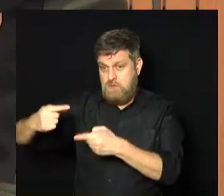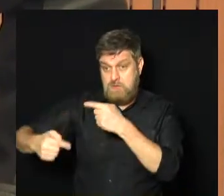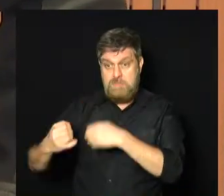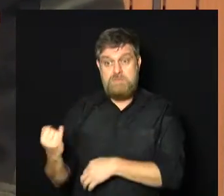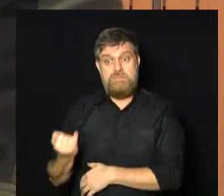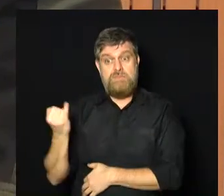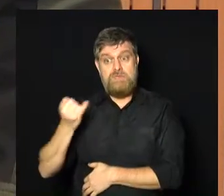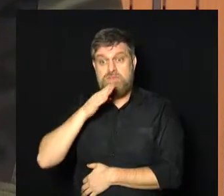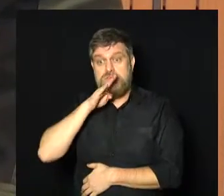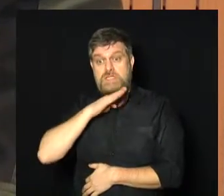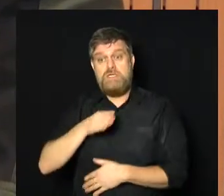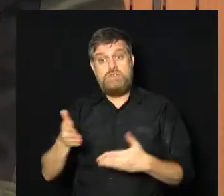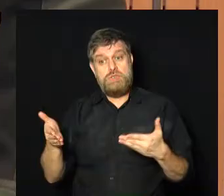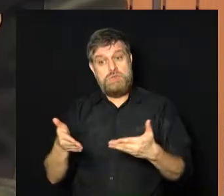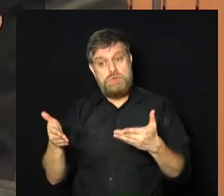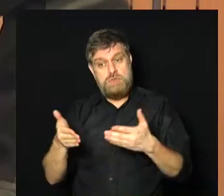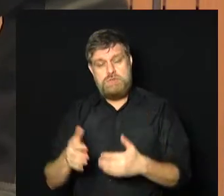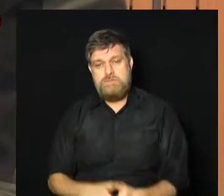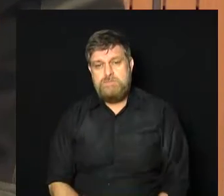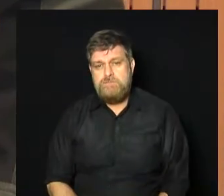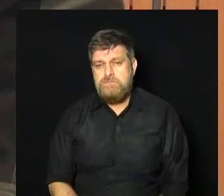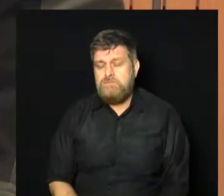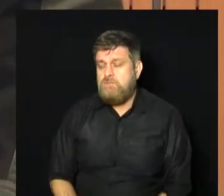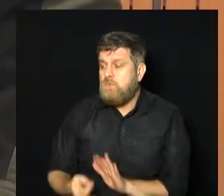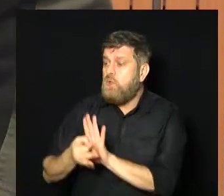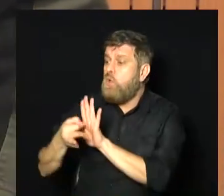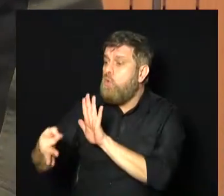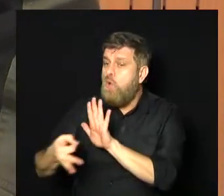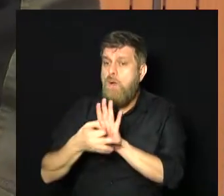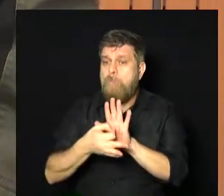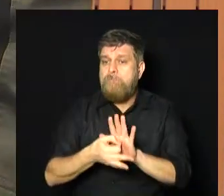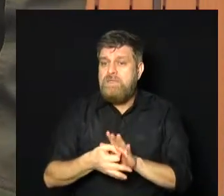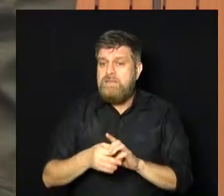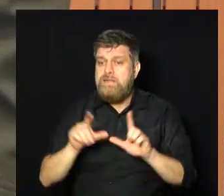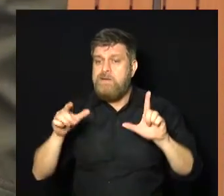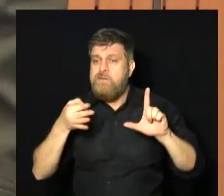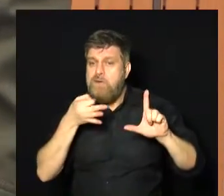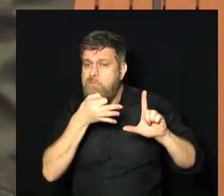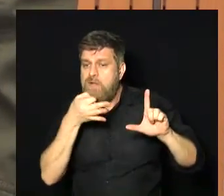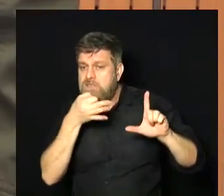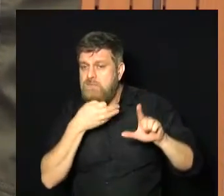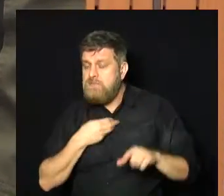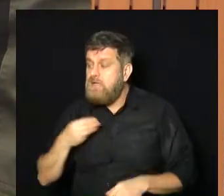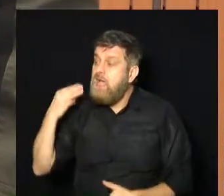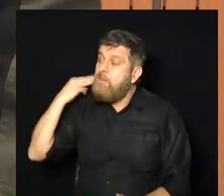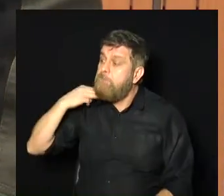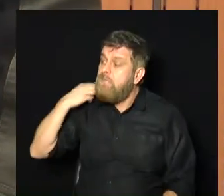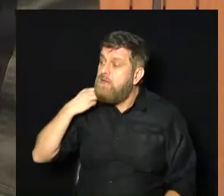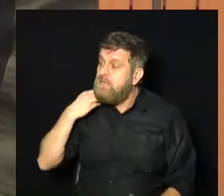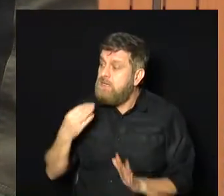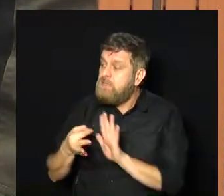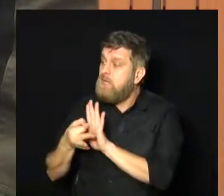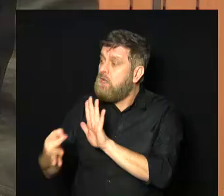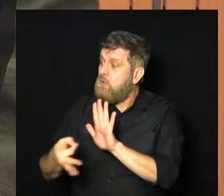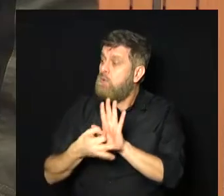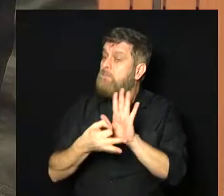tarde. O que vocês acham? Aí abriria aí para vocês se posicionarem.